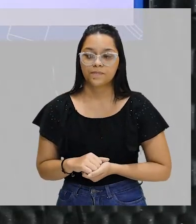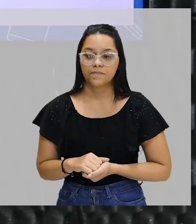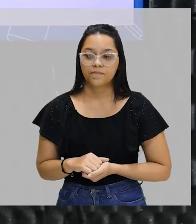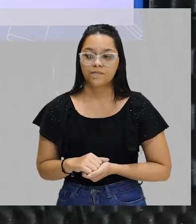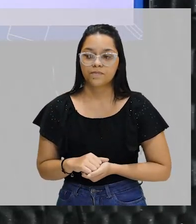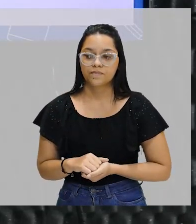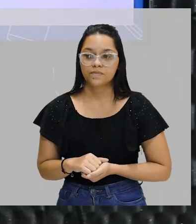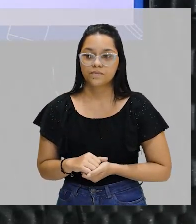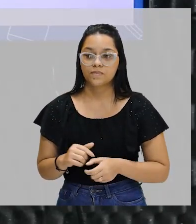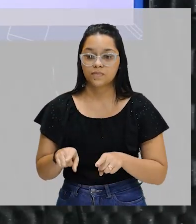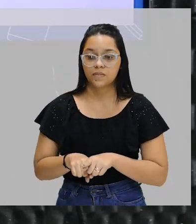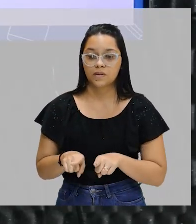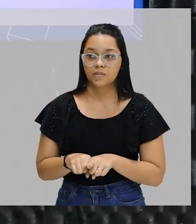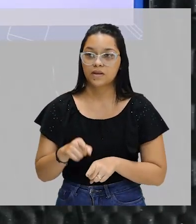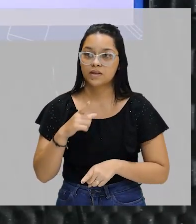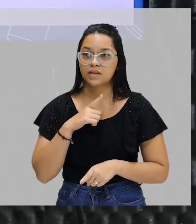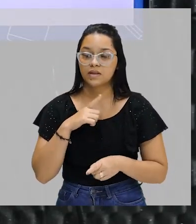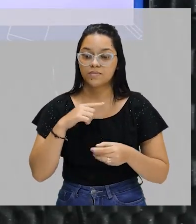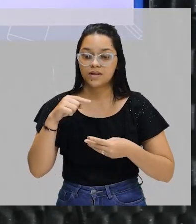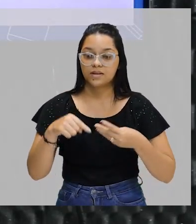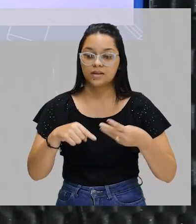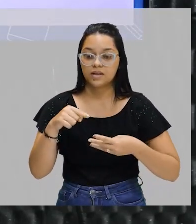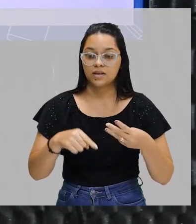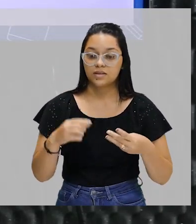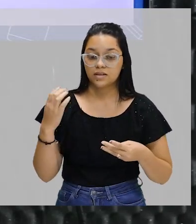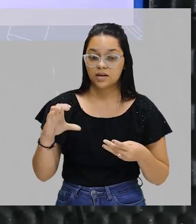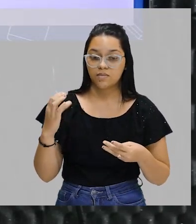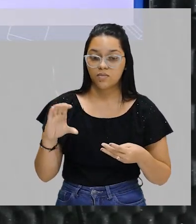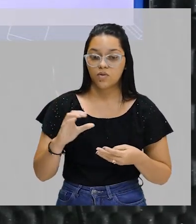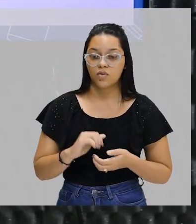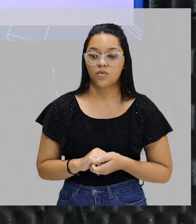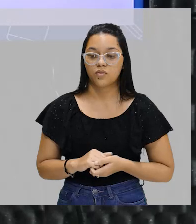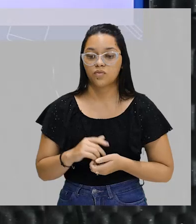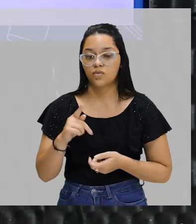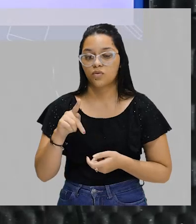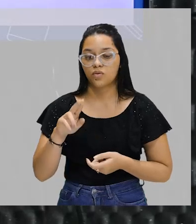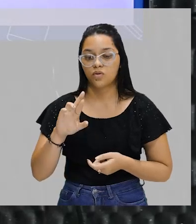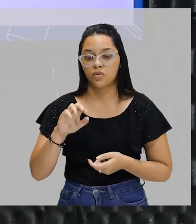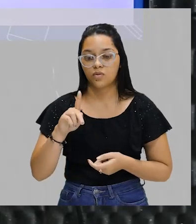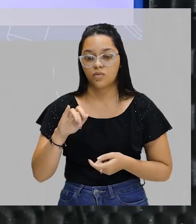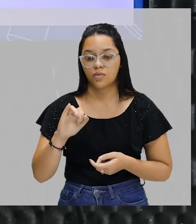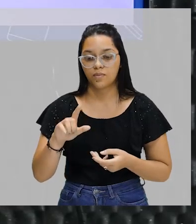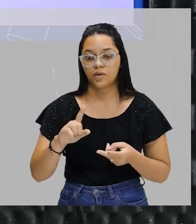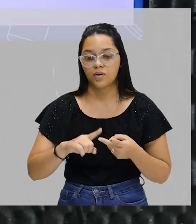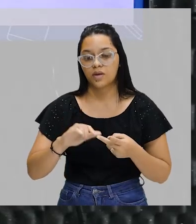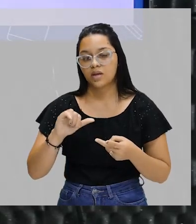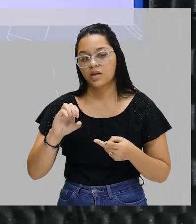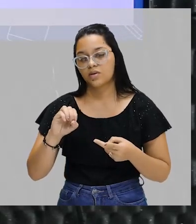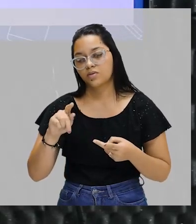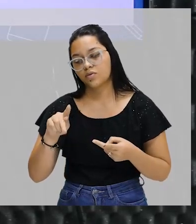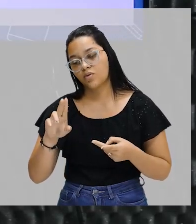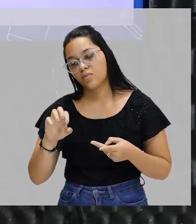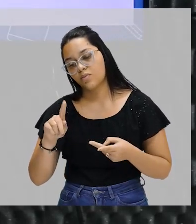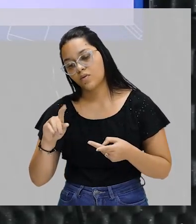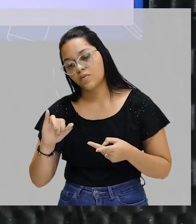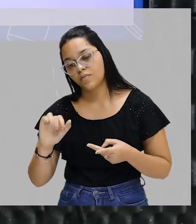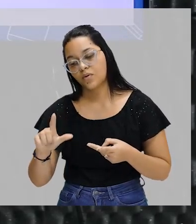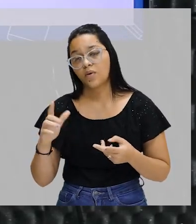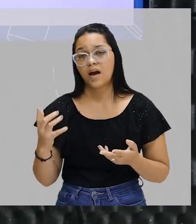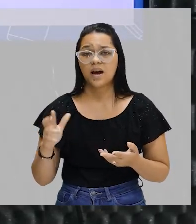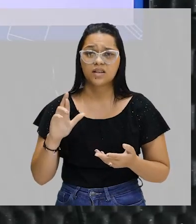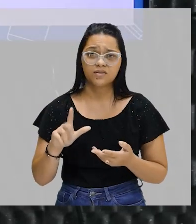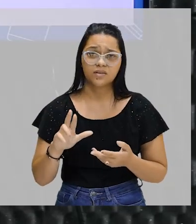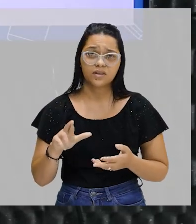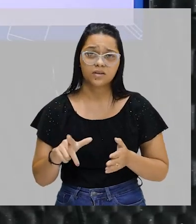certo? Aí nós vamos para 3 carbonos, radical propil, radical isopropil. A diferença está